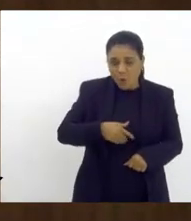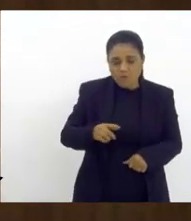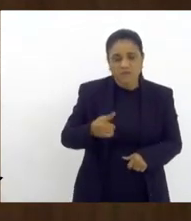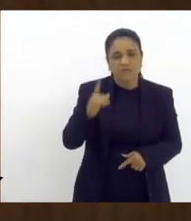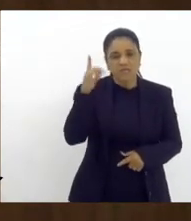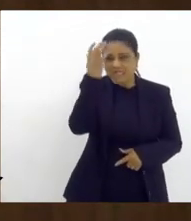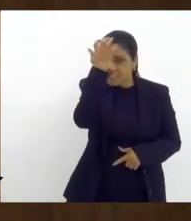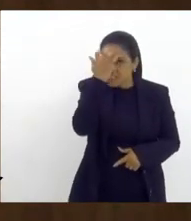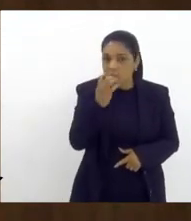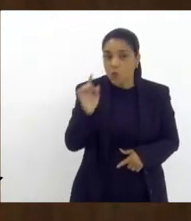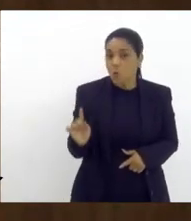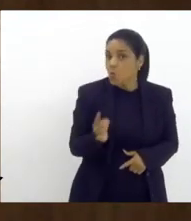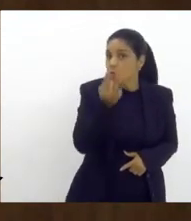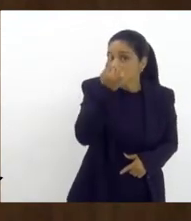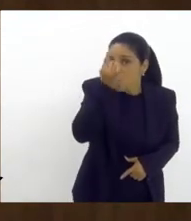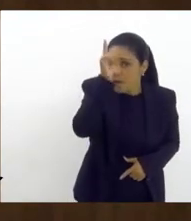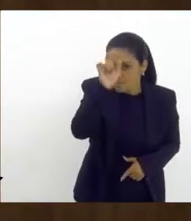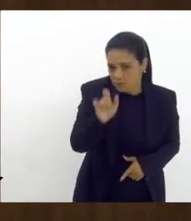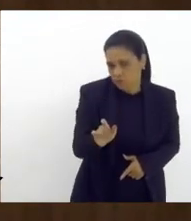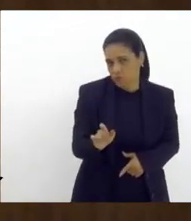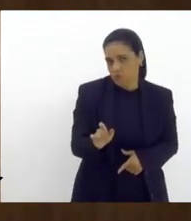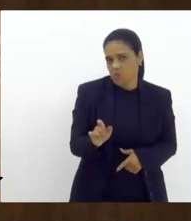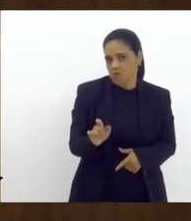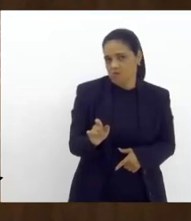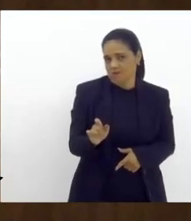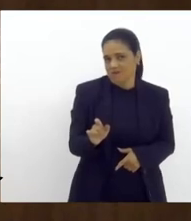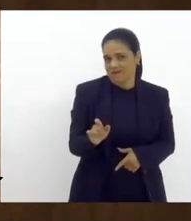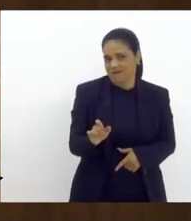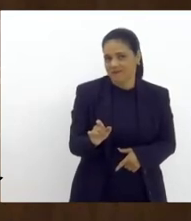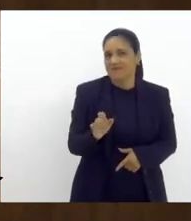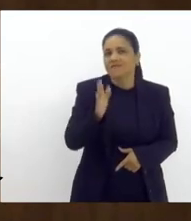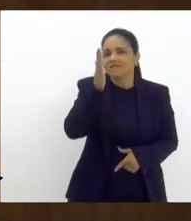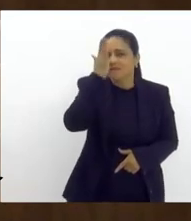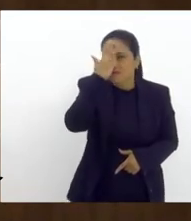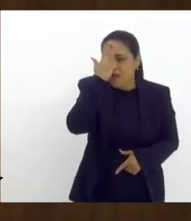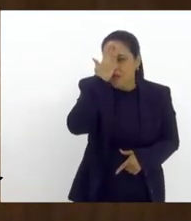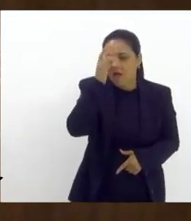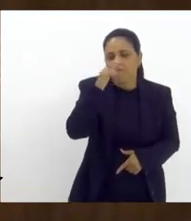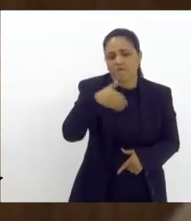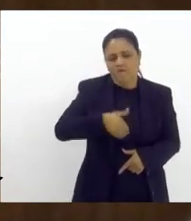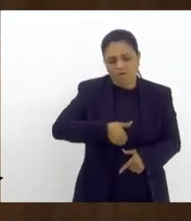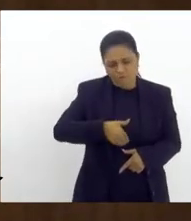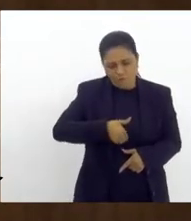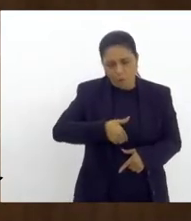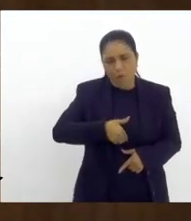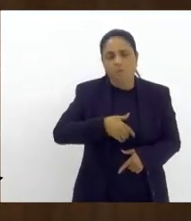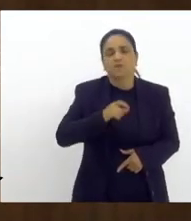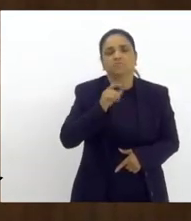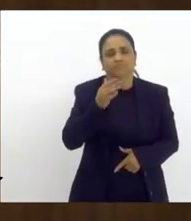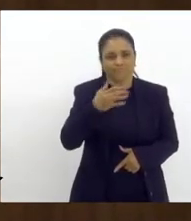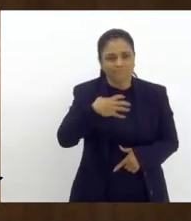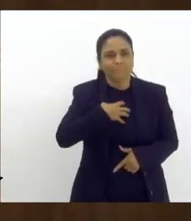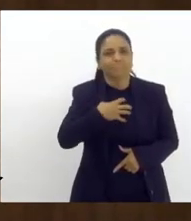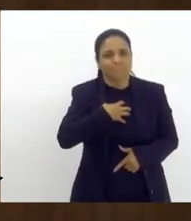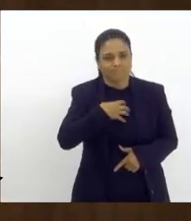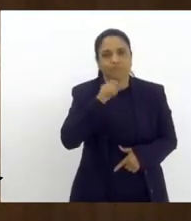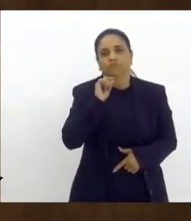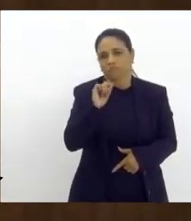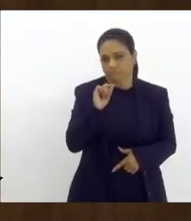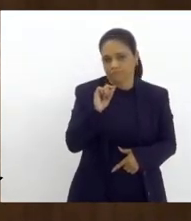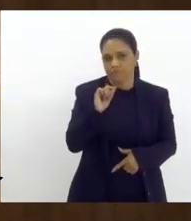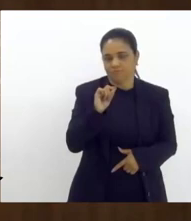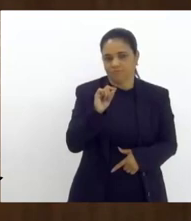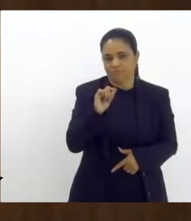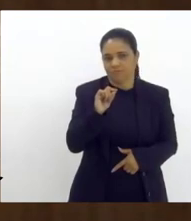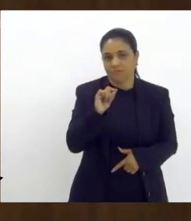muito sério porque somente quem já passou fome sabe o que é então isso